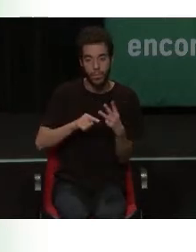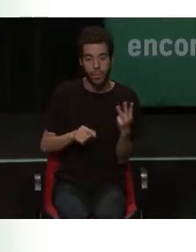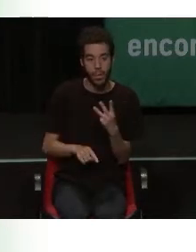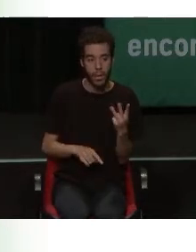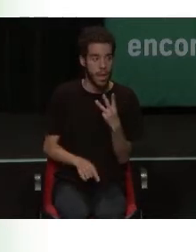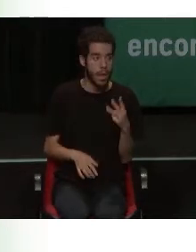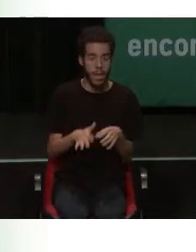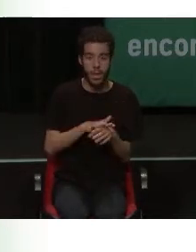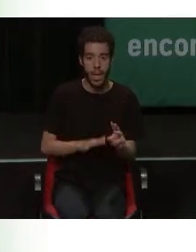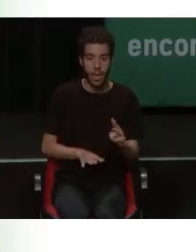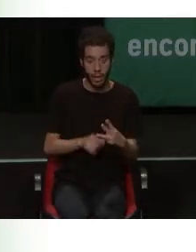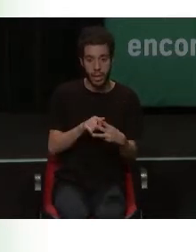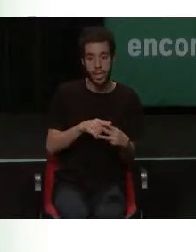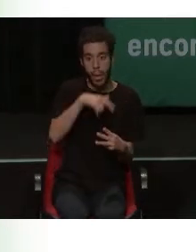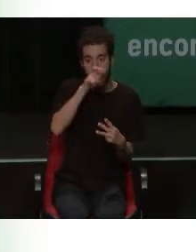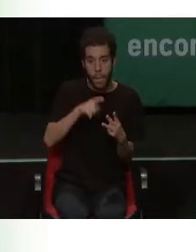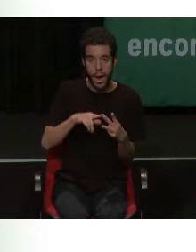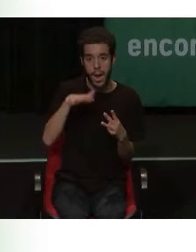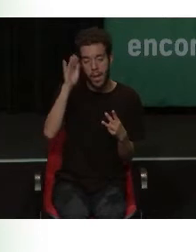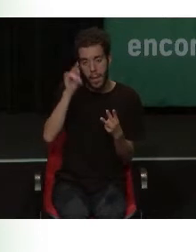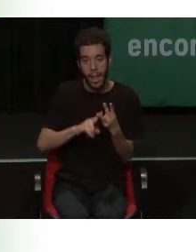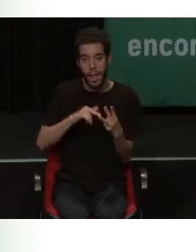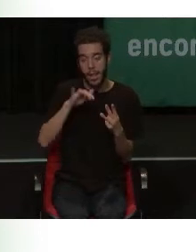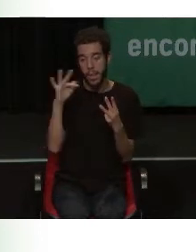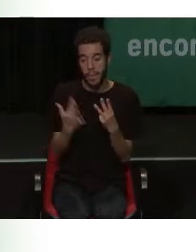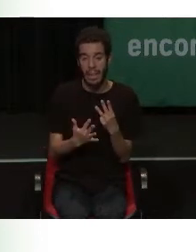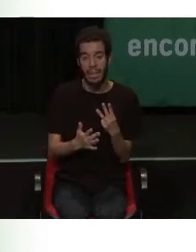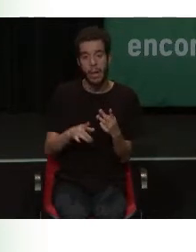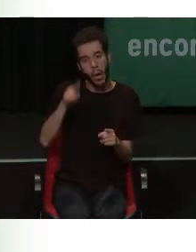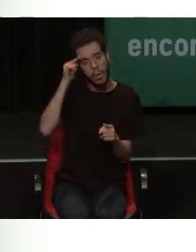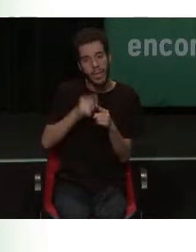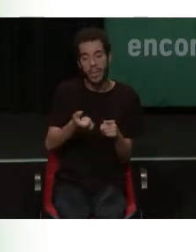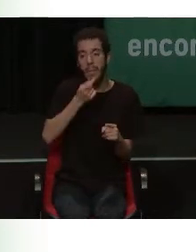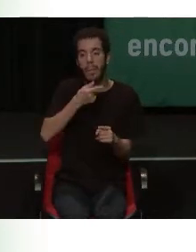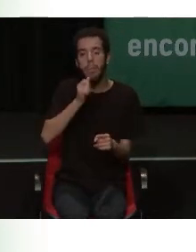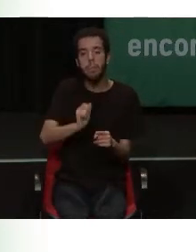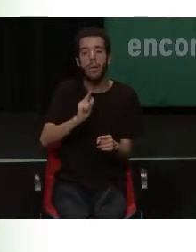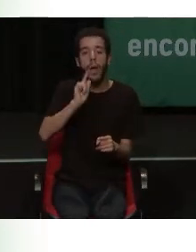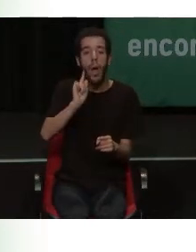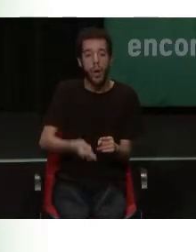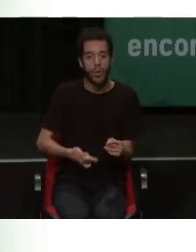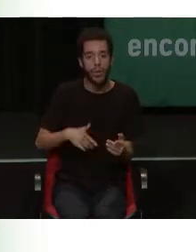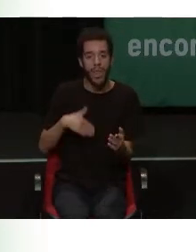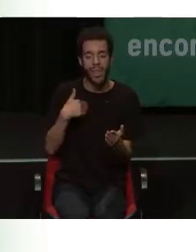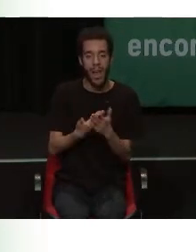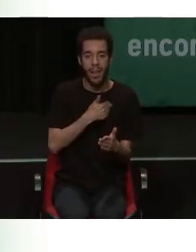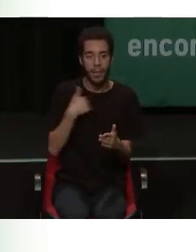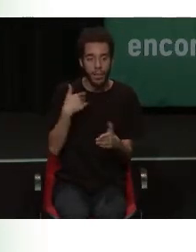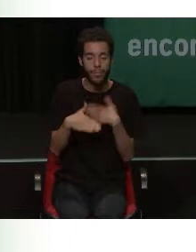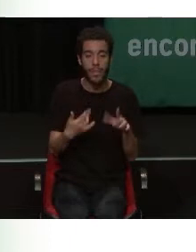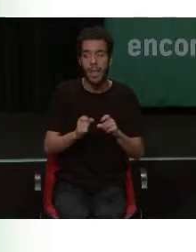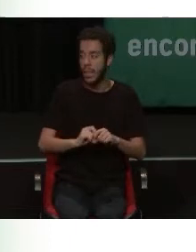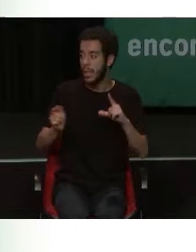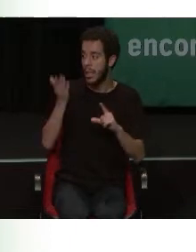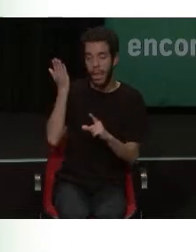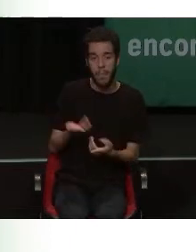três grandes áreas, humana, animal e ambiente, permaneçam saudáveis. E queria deixar só aqui este slide de agradecimento a